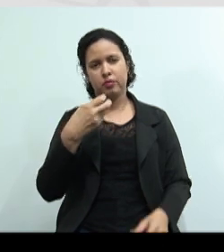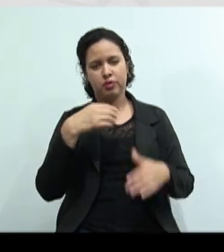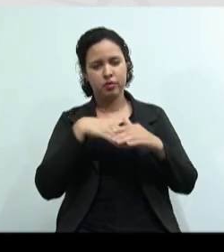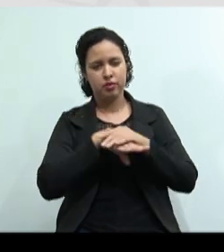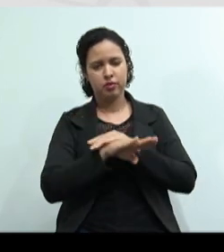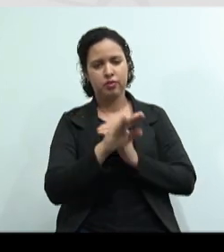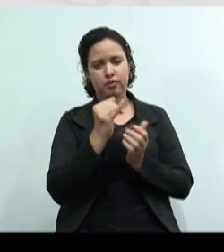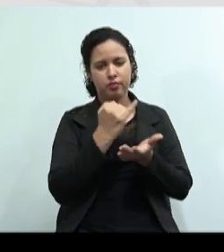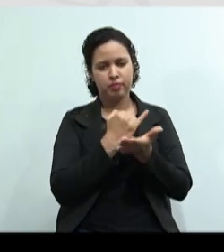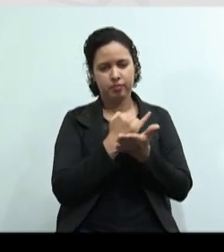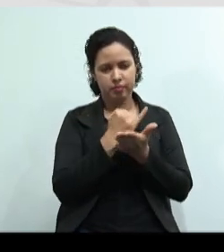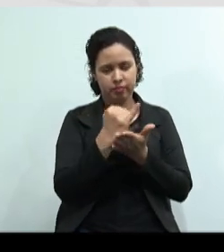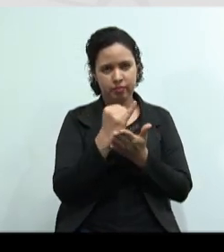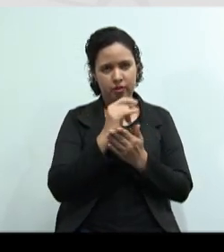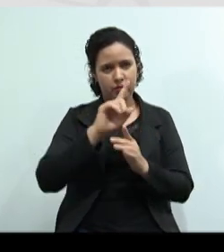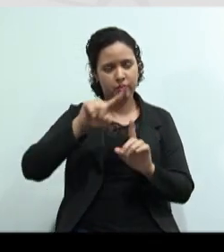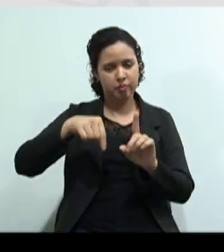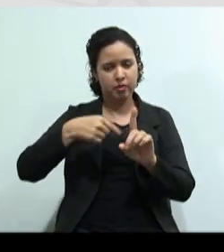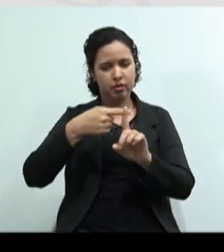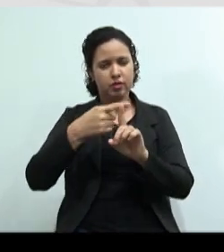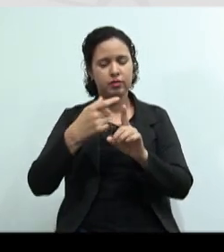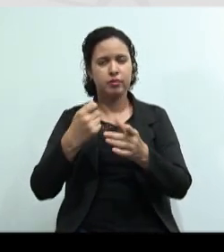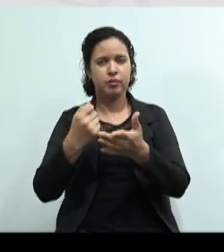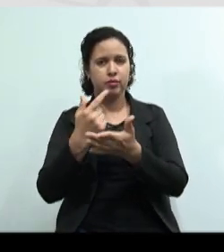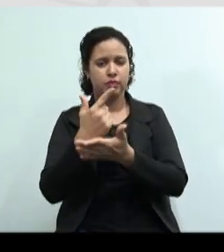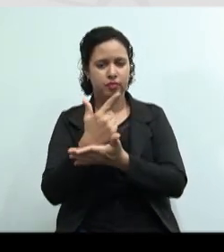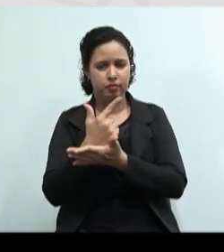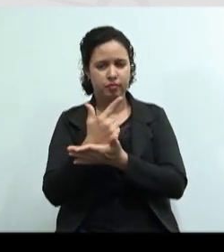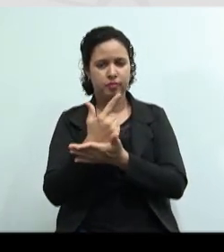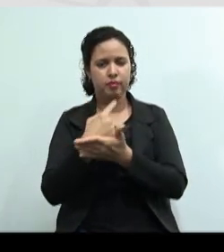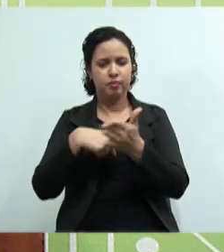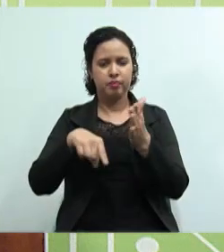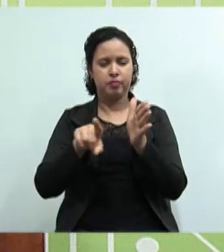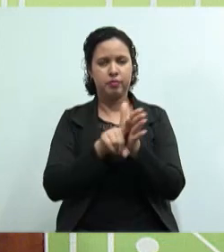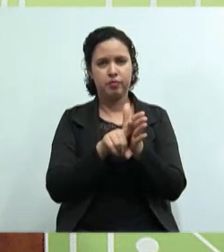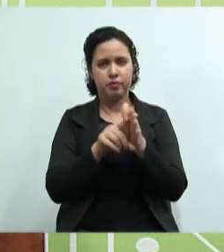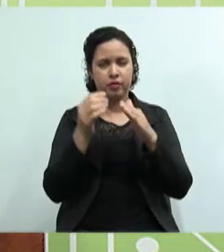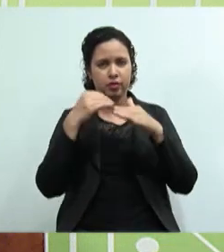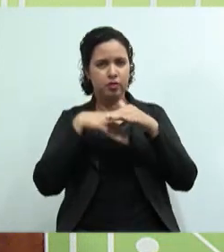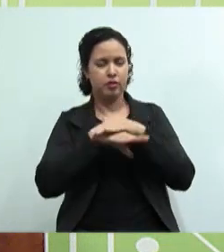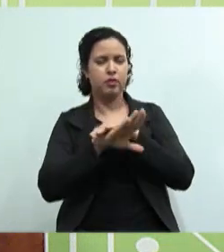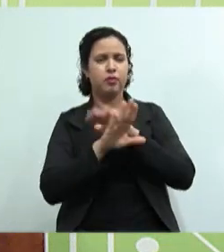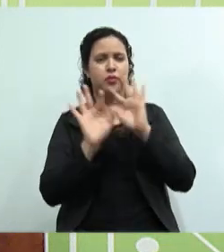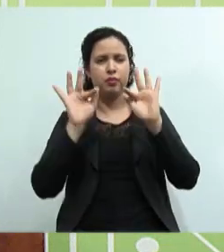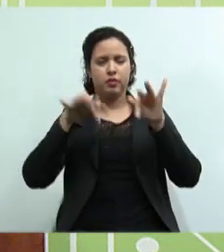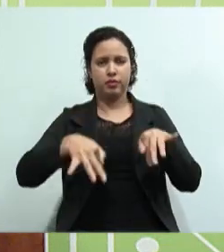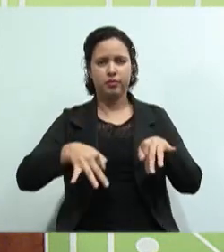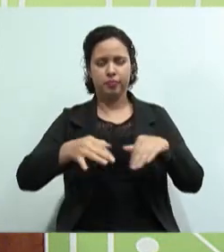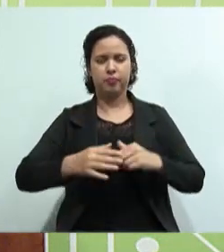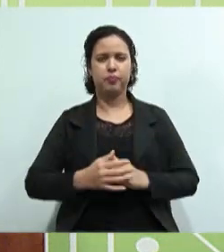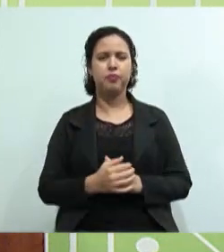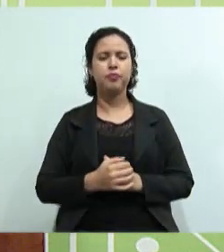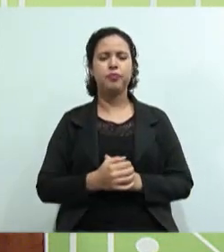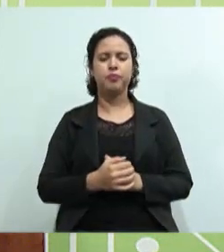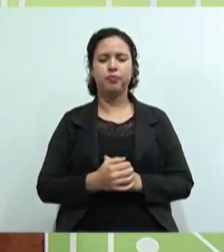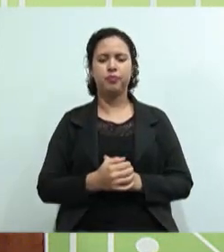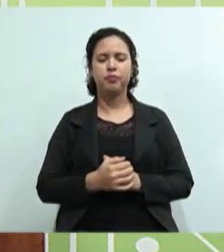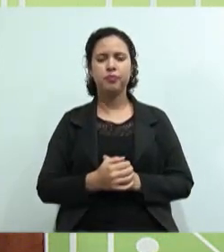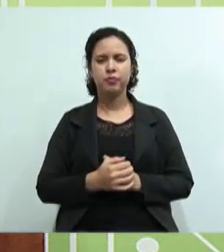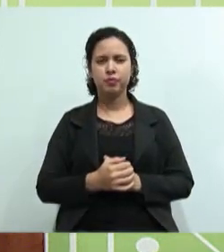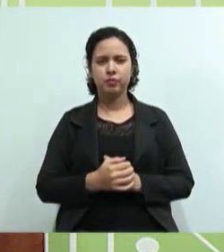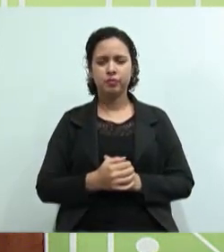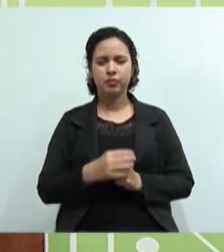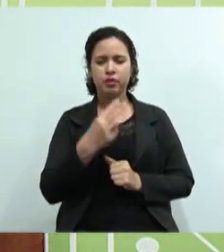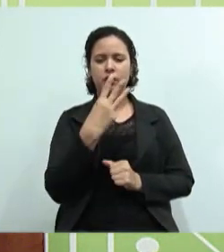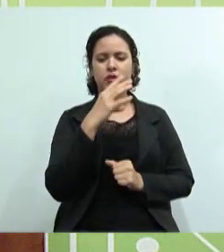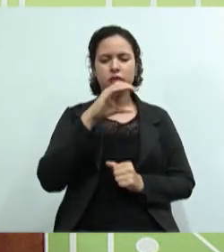final. Ok, então como que isso funciona, o CMV? Em 1/1 de X1, eu tenho o